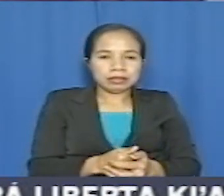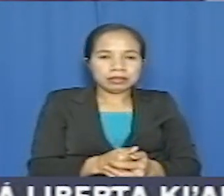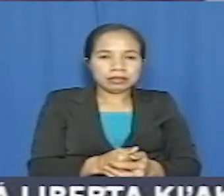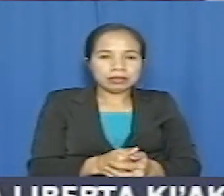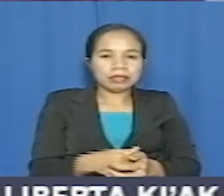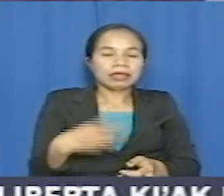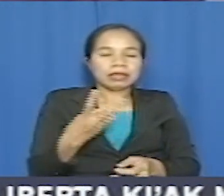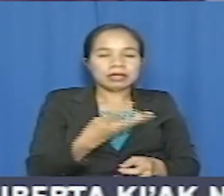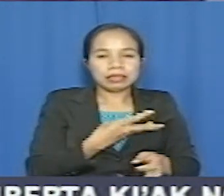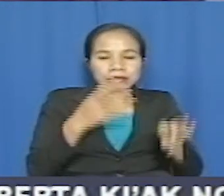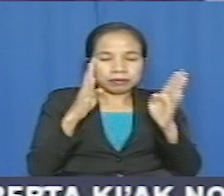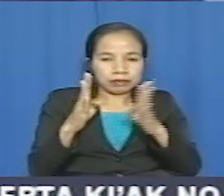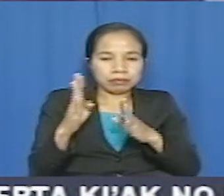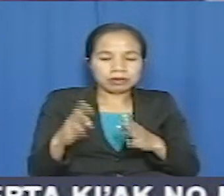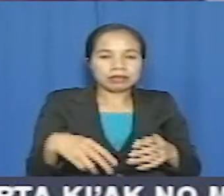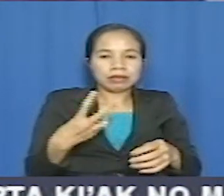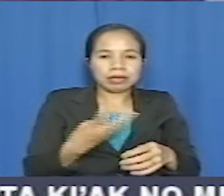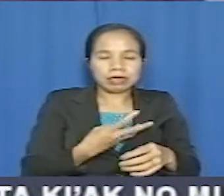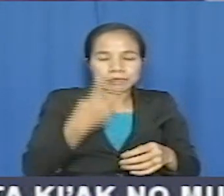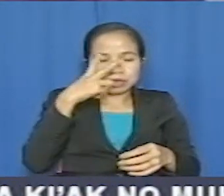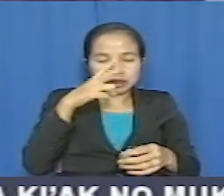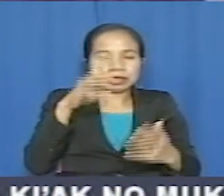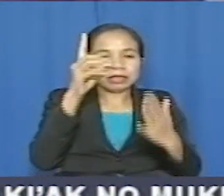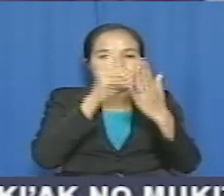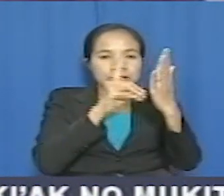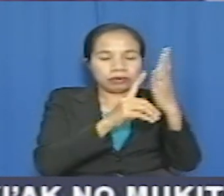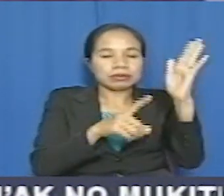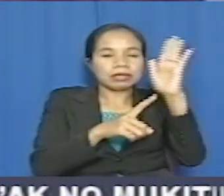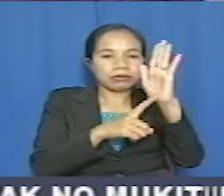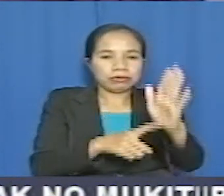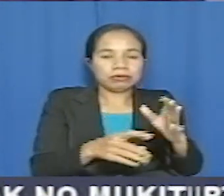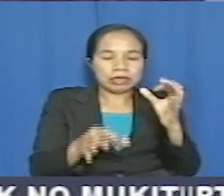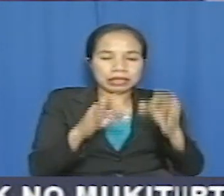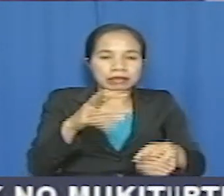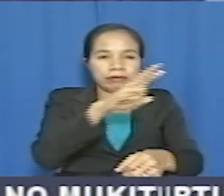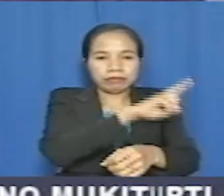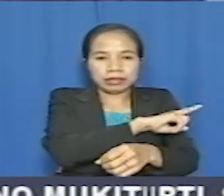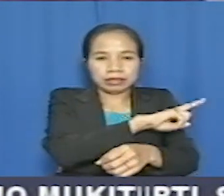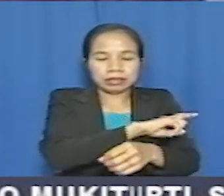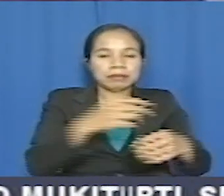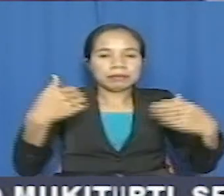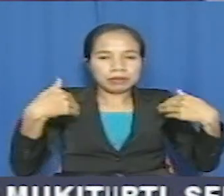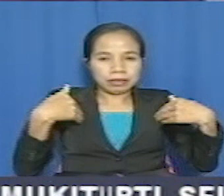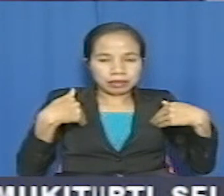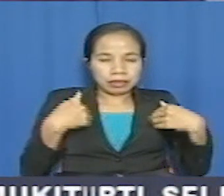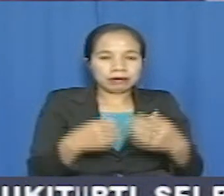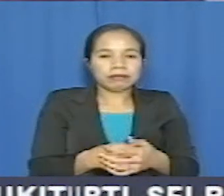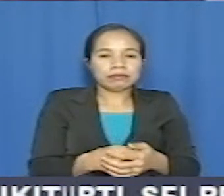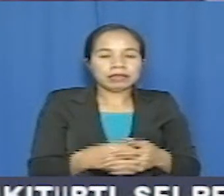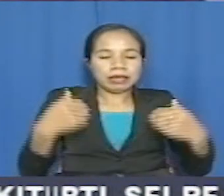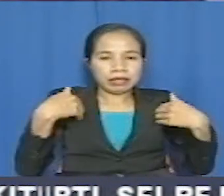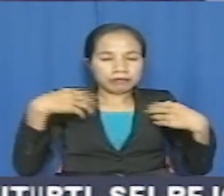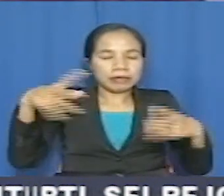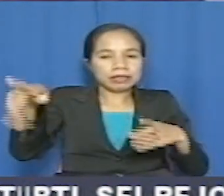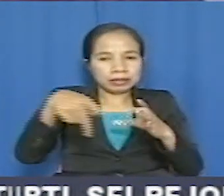E aí tem a preparação, né? A minha rede, dados, né? A tudo, né? Cada vacinação, né? Bem, aqui está aí. Pronto, e a